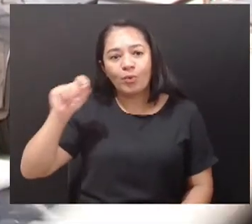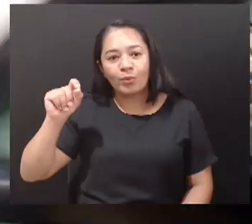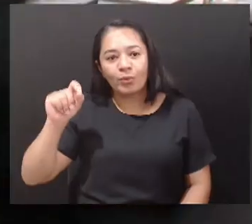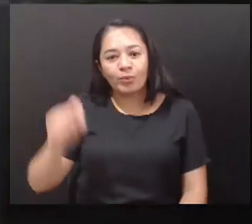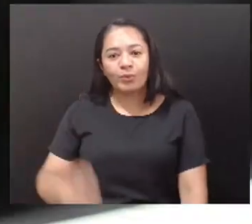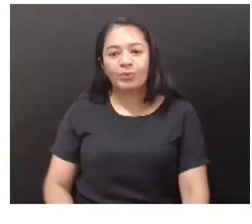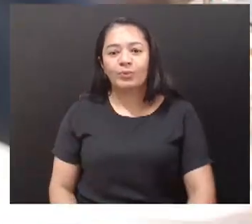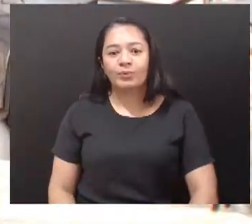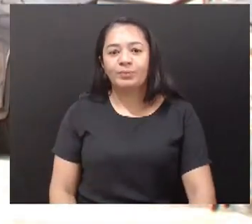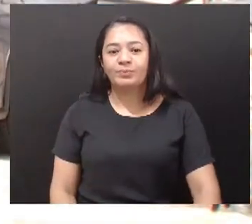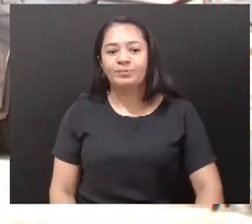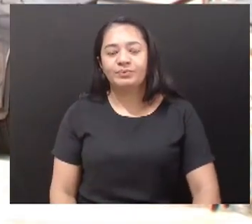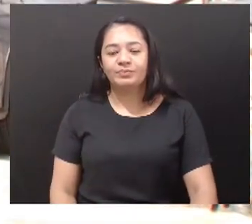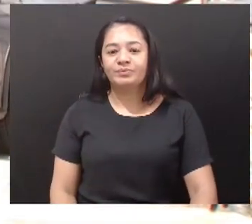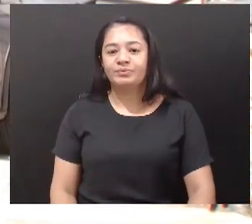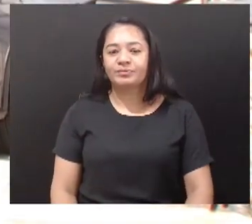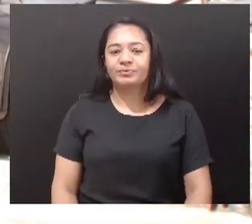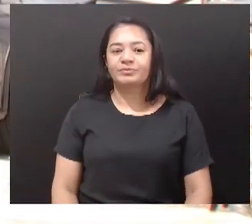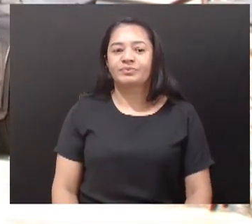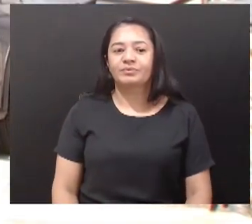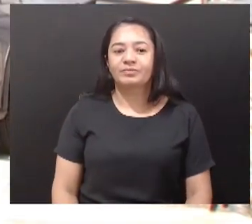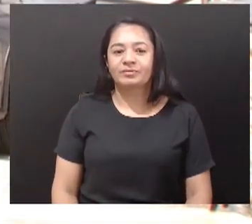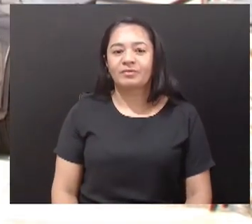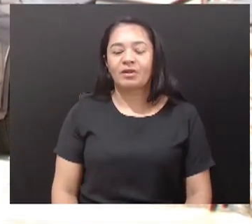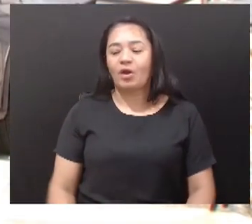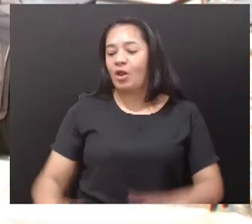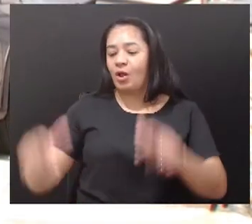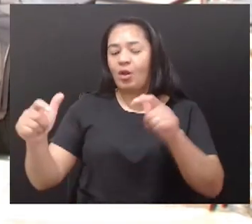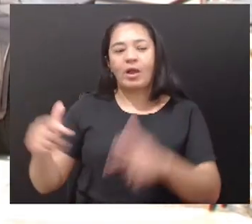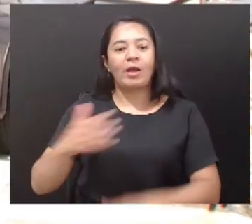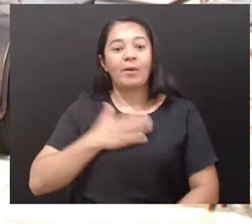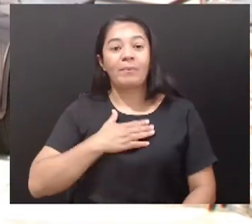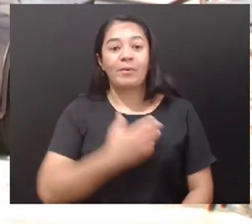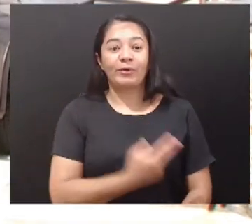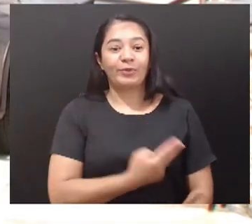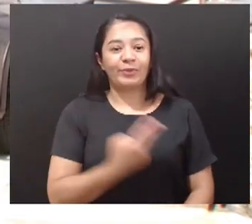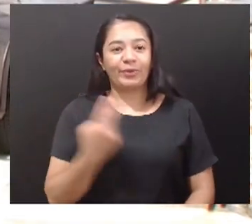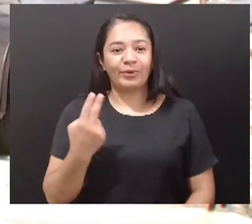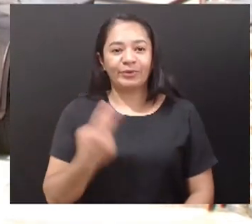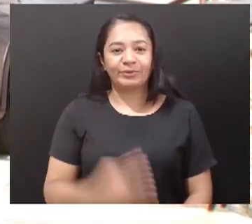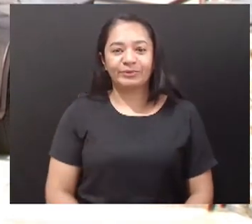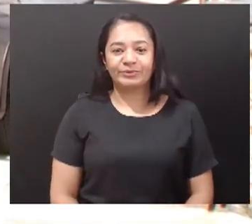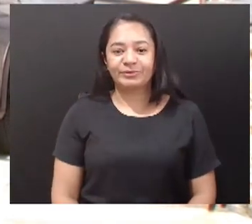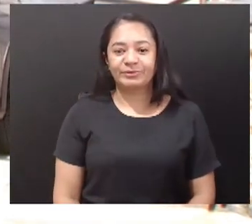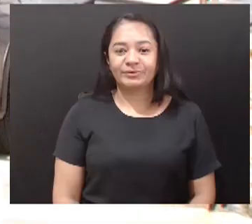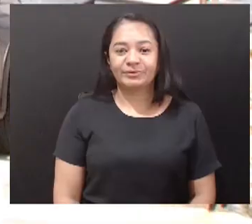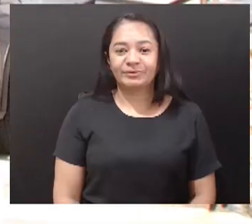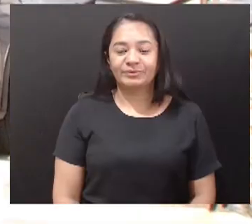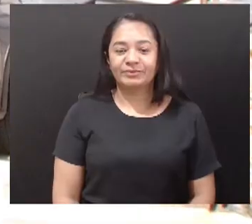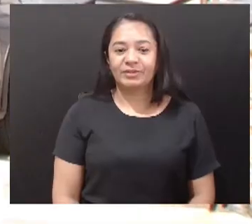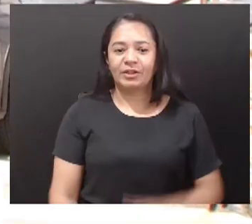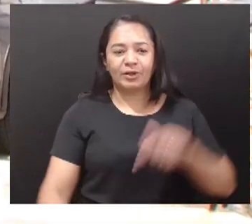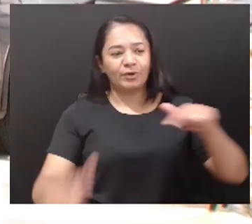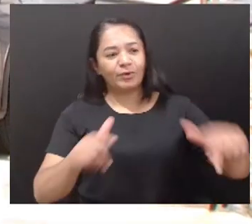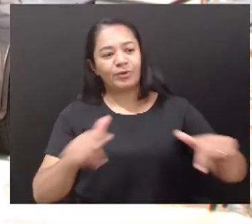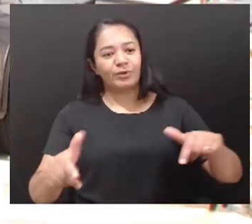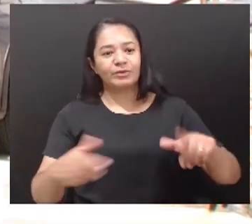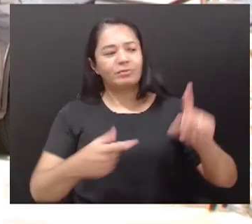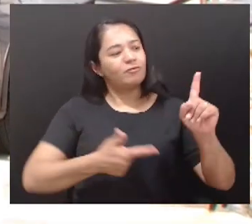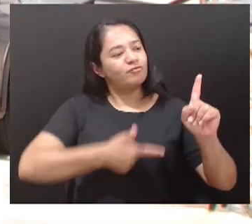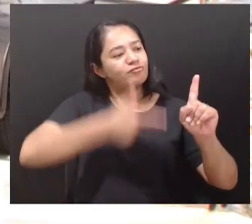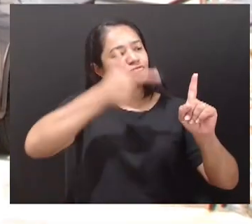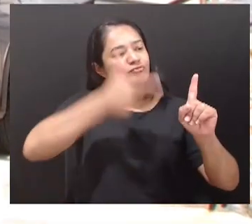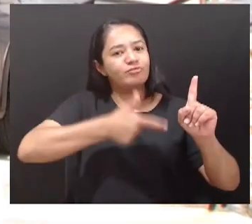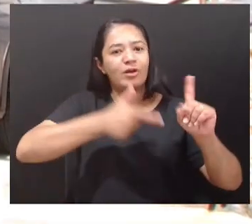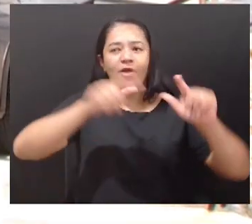Abrir algum negócio com o meu nome, Dinho. Que eu falo para todo mundo assim, quando eu trabalhava em metalúrgica, eu passava na Prestes Maia, eu via um painel bem grande,